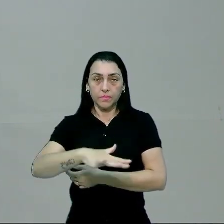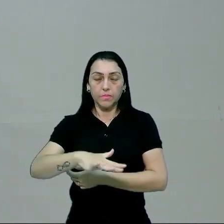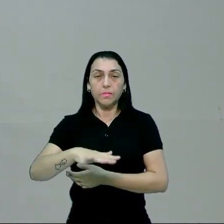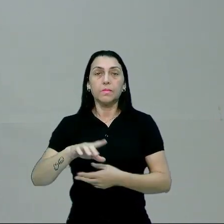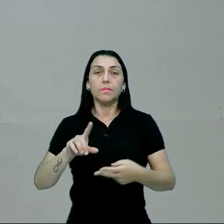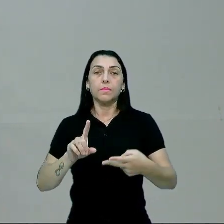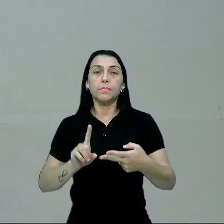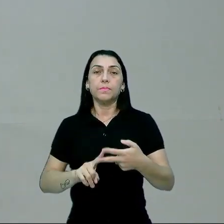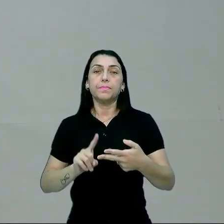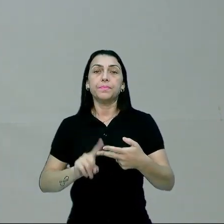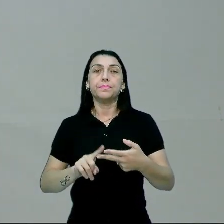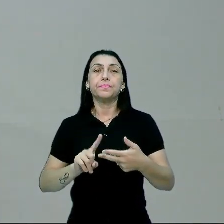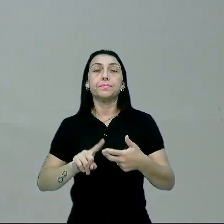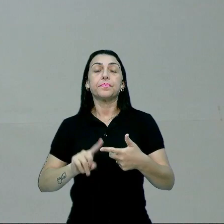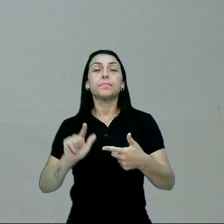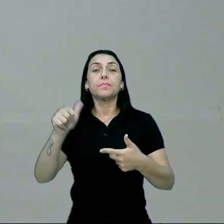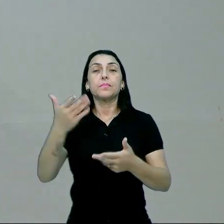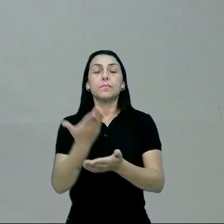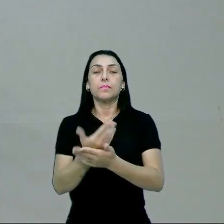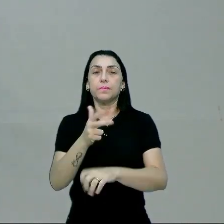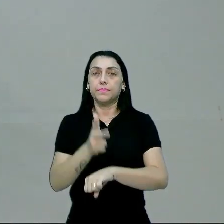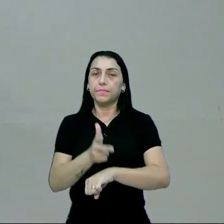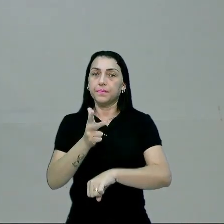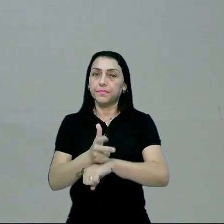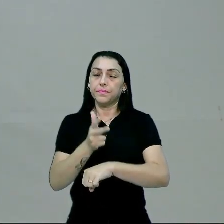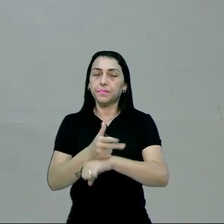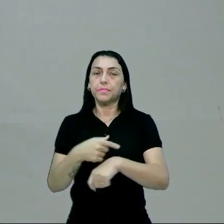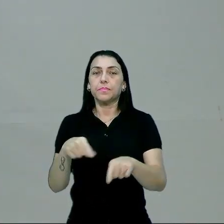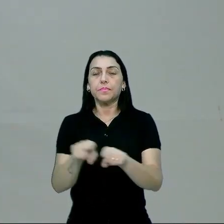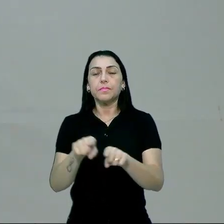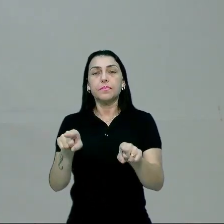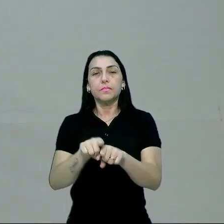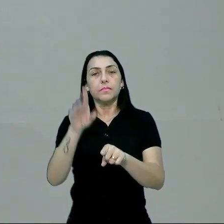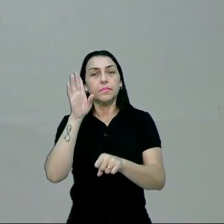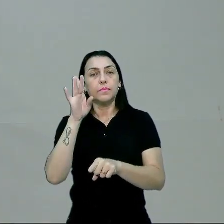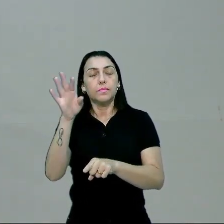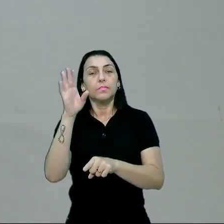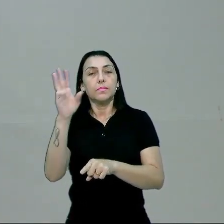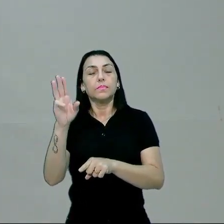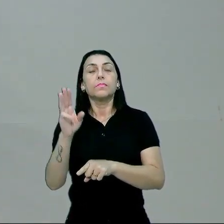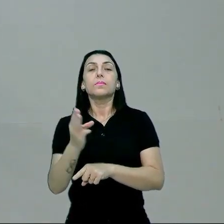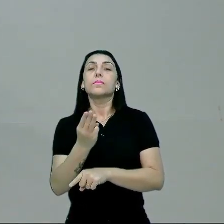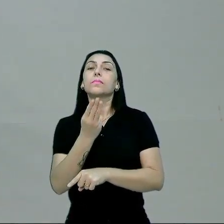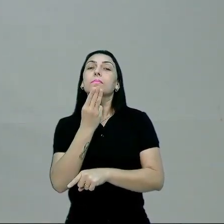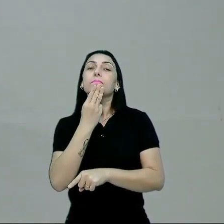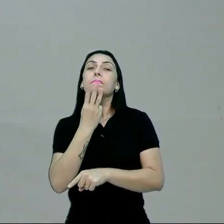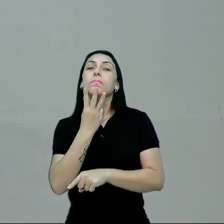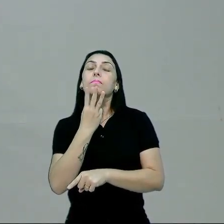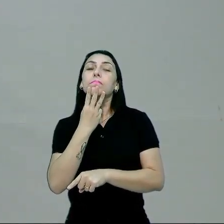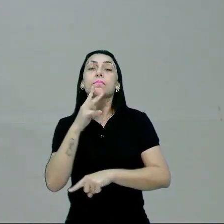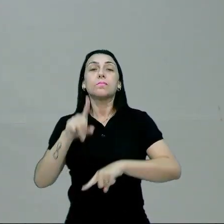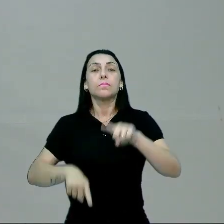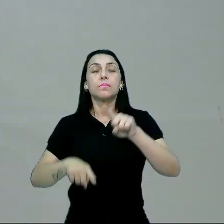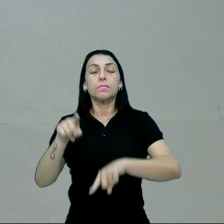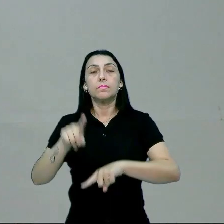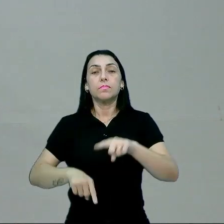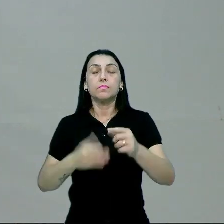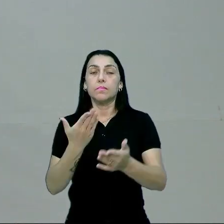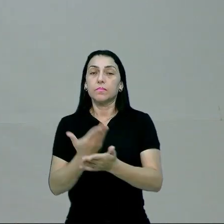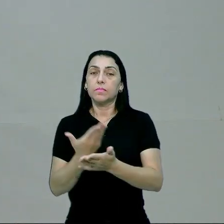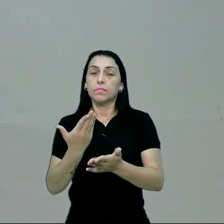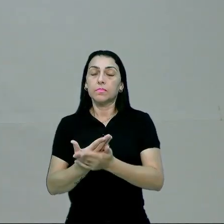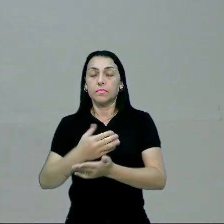e uma outra videoaula que contempla a teoria weberiana, e o objeto de estudo